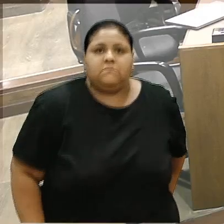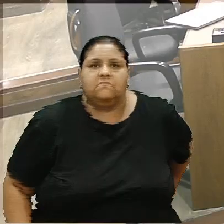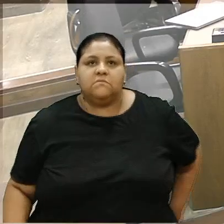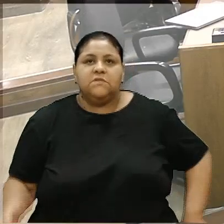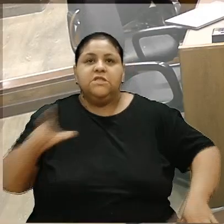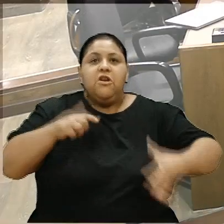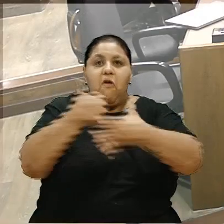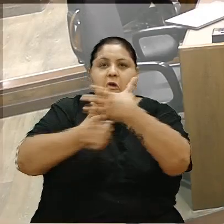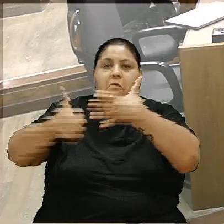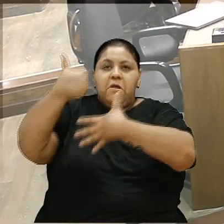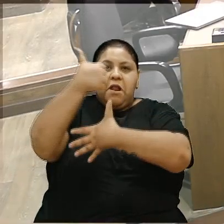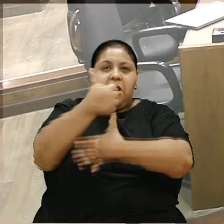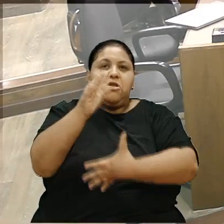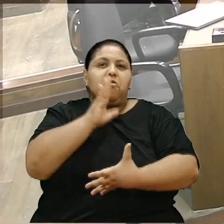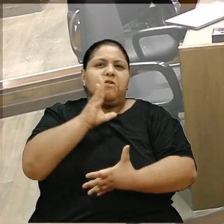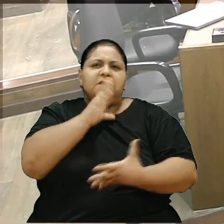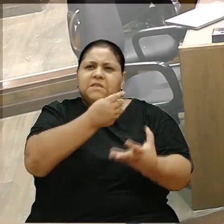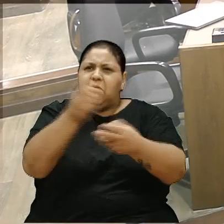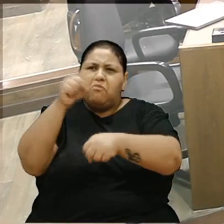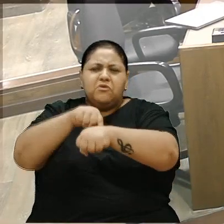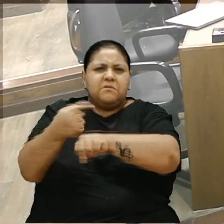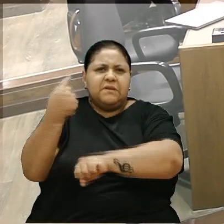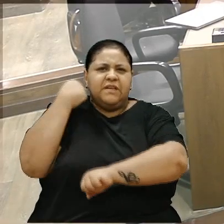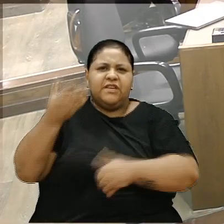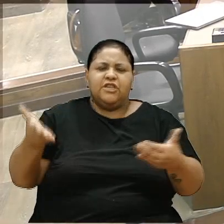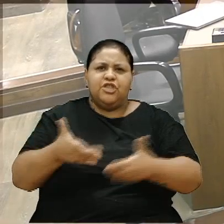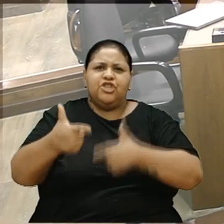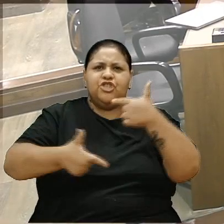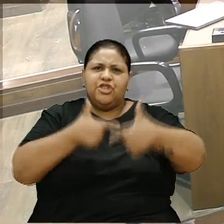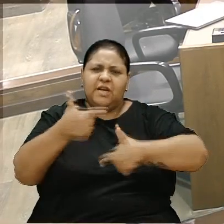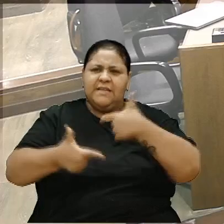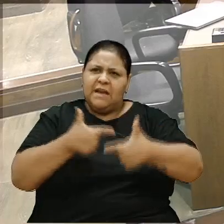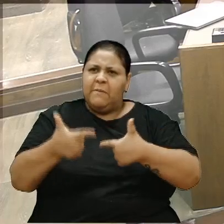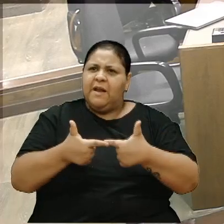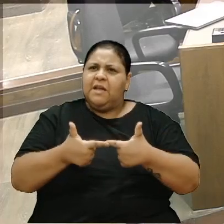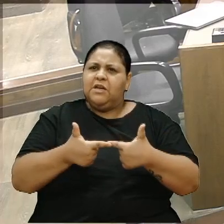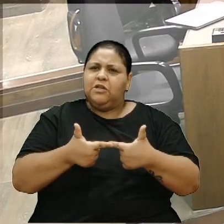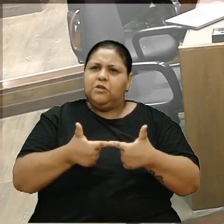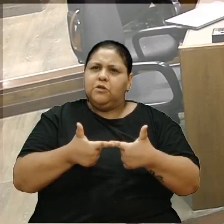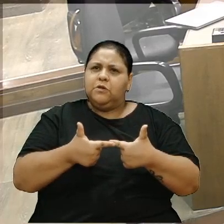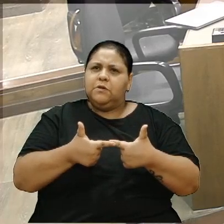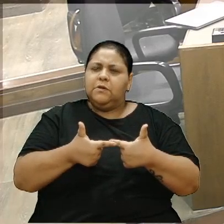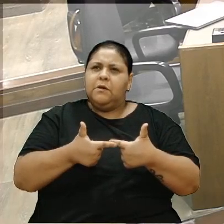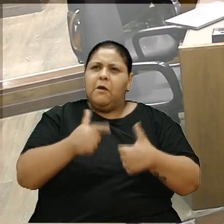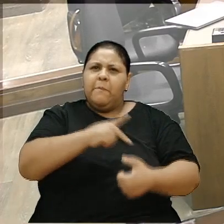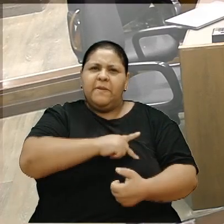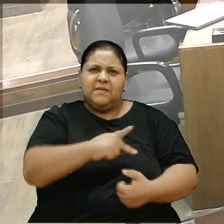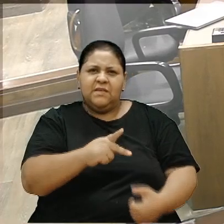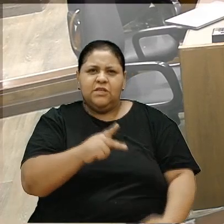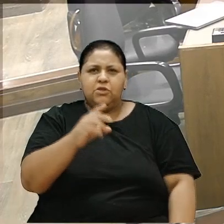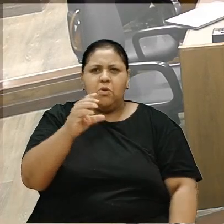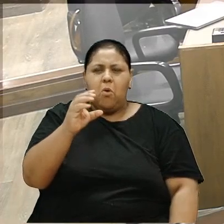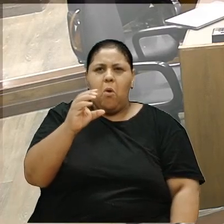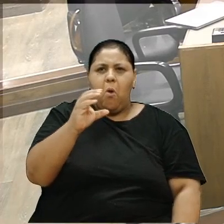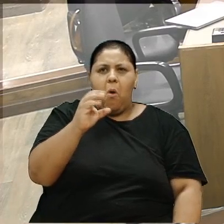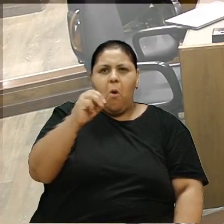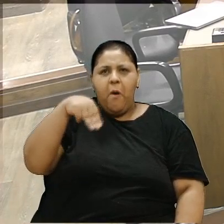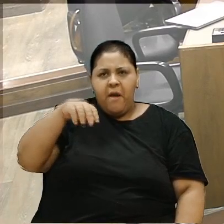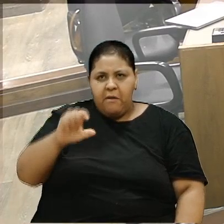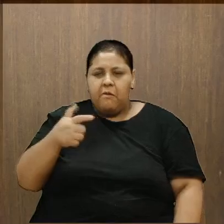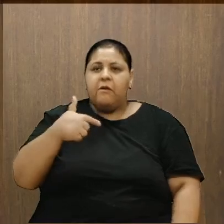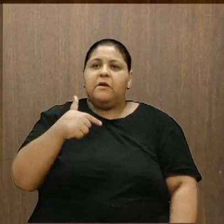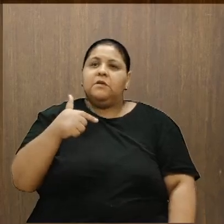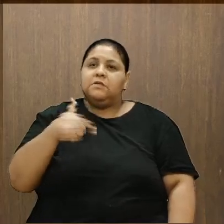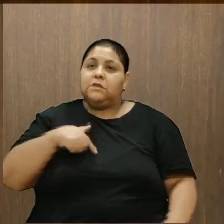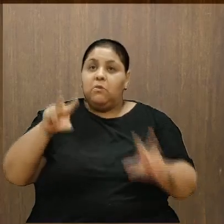13 anos, né? O senhor já se dedicando à APM do Madremilda, eu posteriormente presidente da UEM. Então, são questões que para mim são